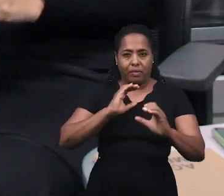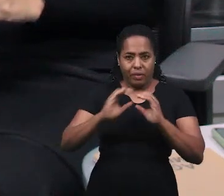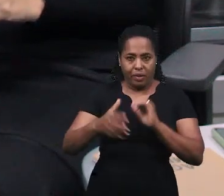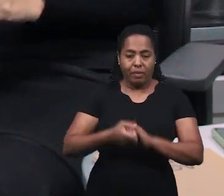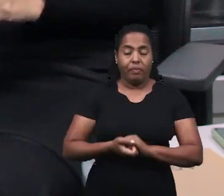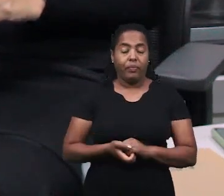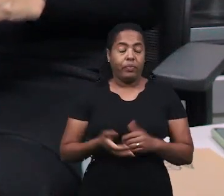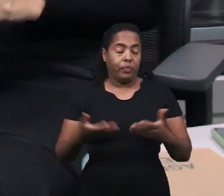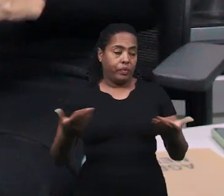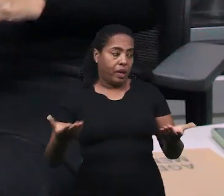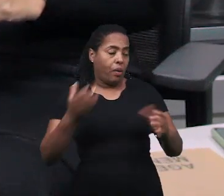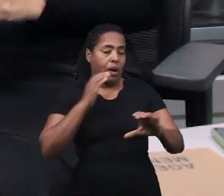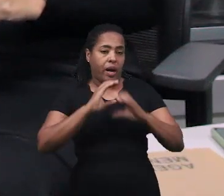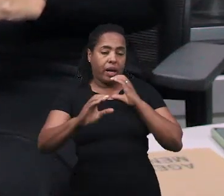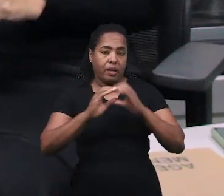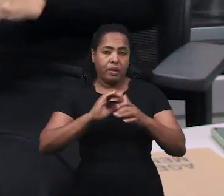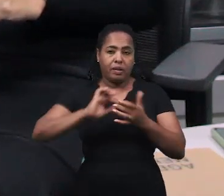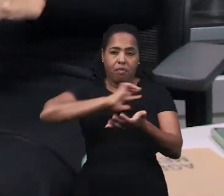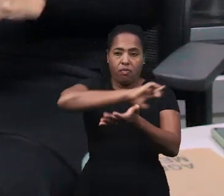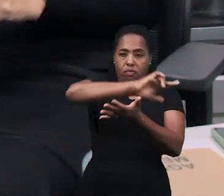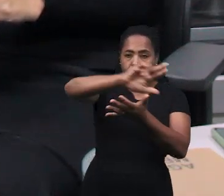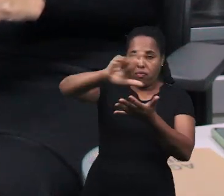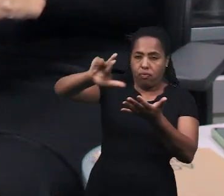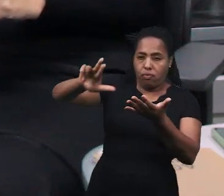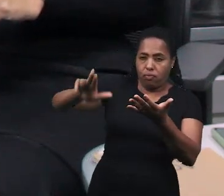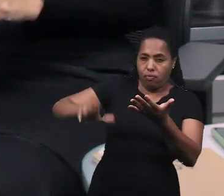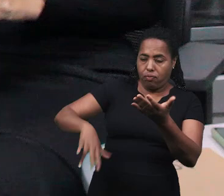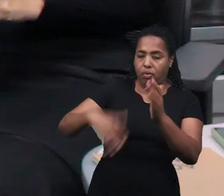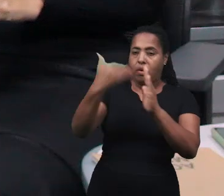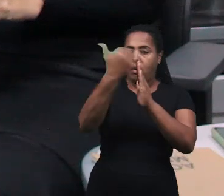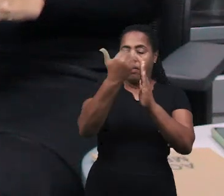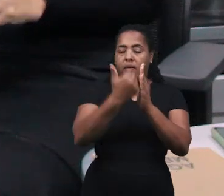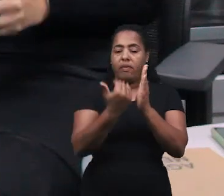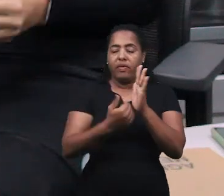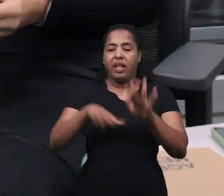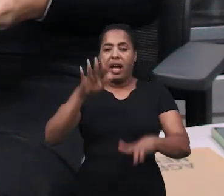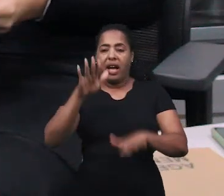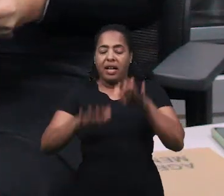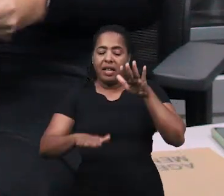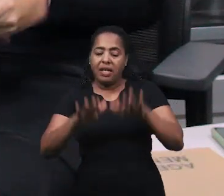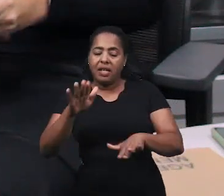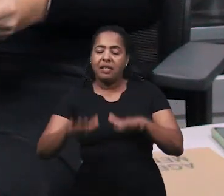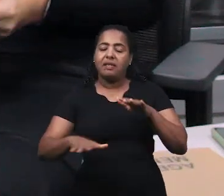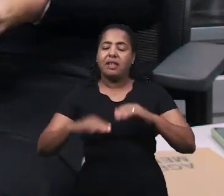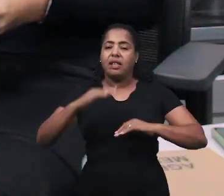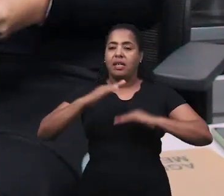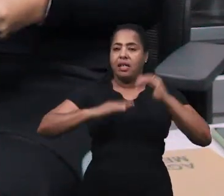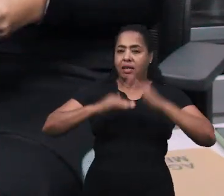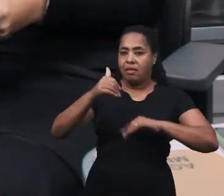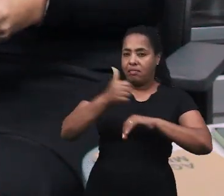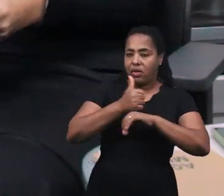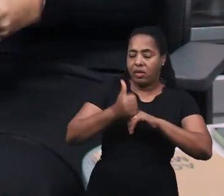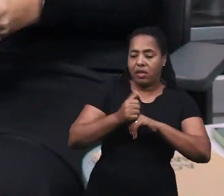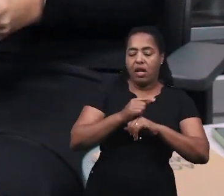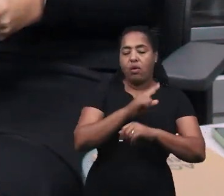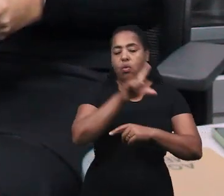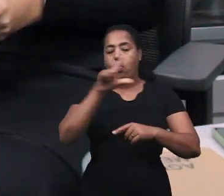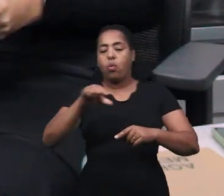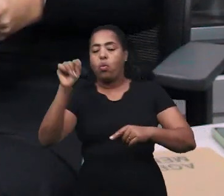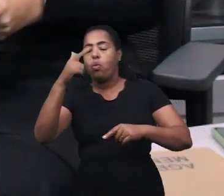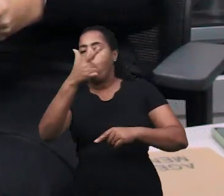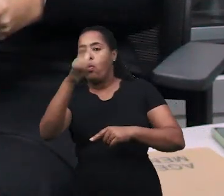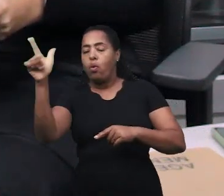comunicação hoje, ela é multiplataformas, e aí muitas vezes o profissional ele fica mais em uma ou mais na outra.